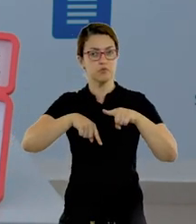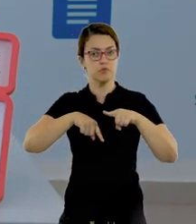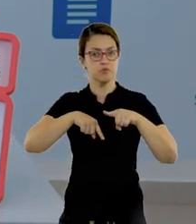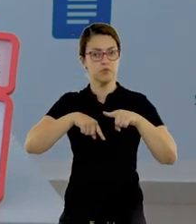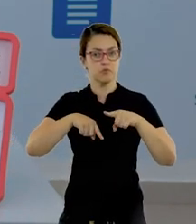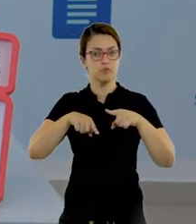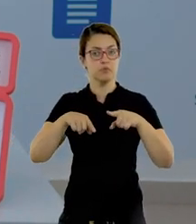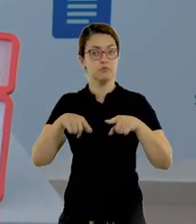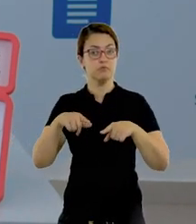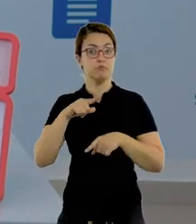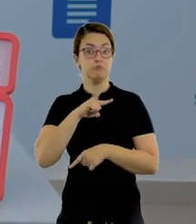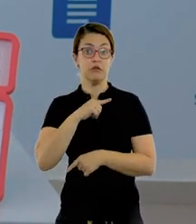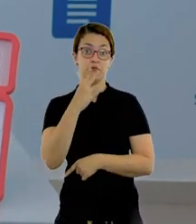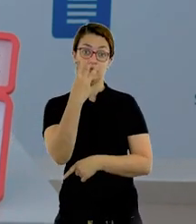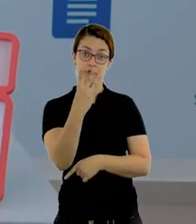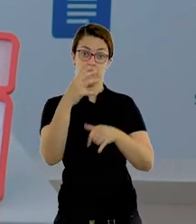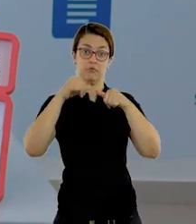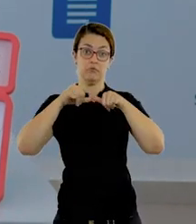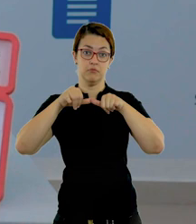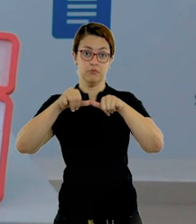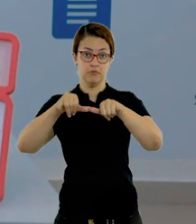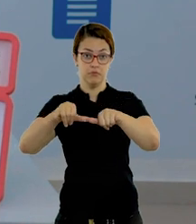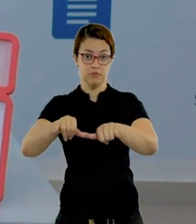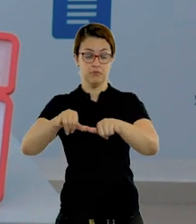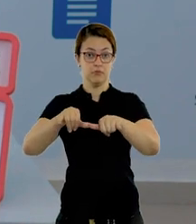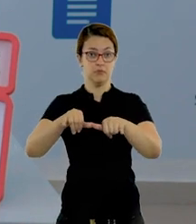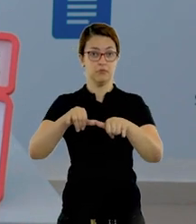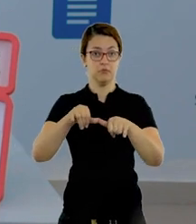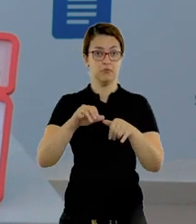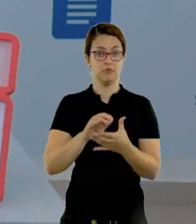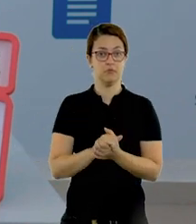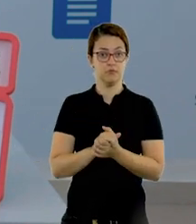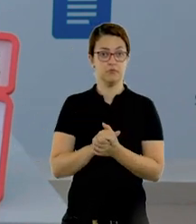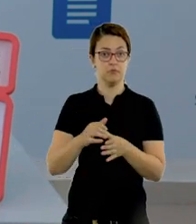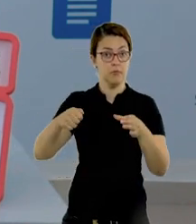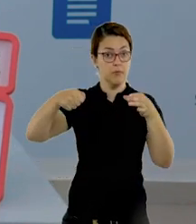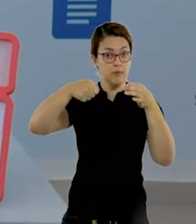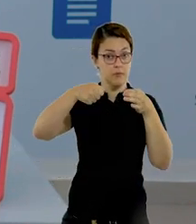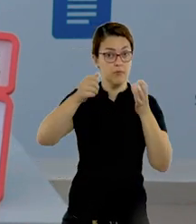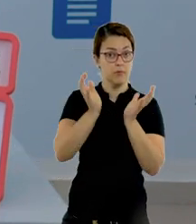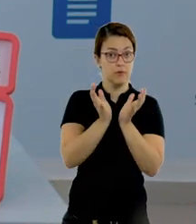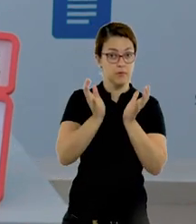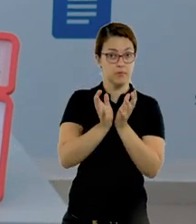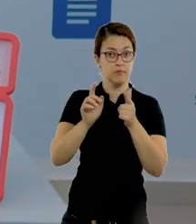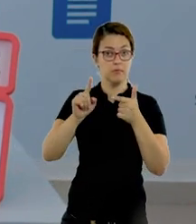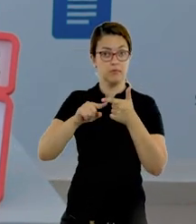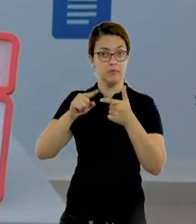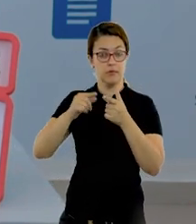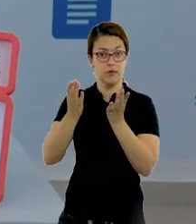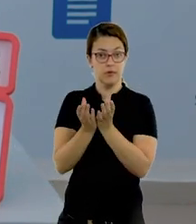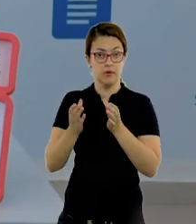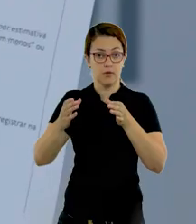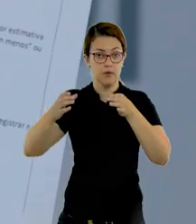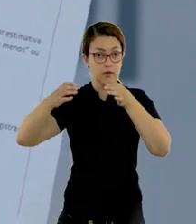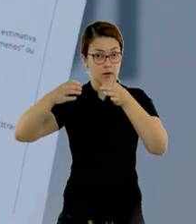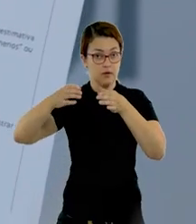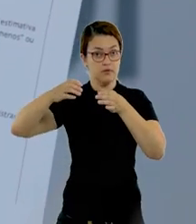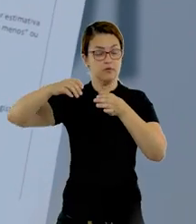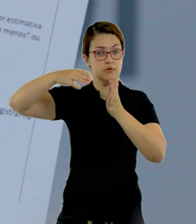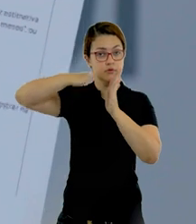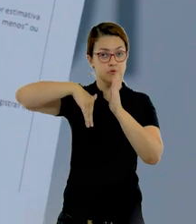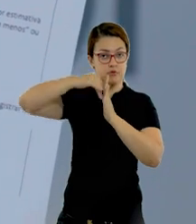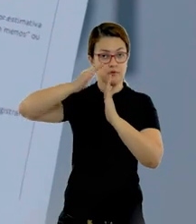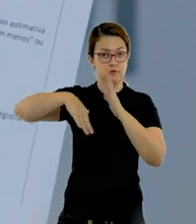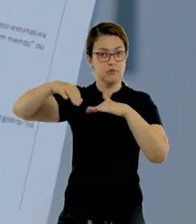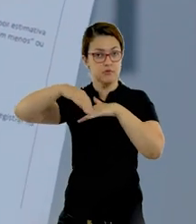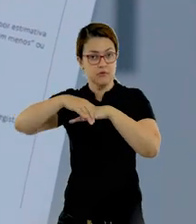e três supermercados. Os produtos são jogo de panelas, lata de tinta, tênis,